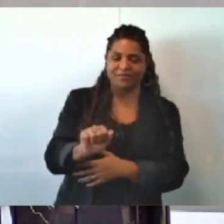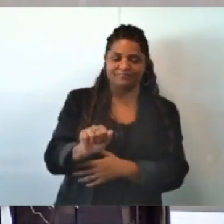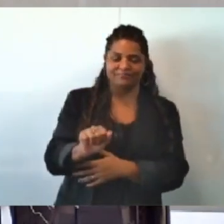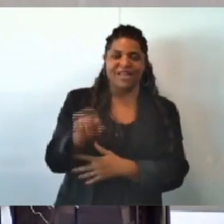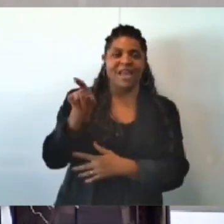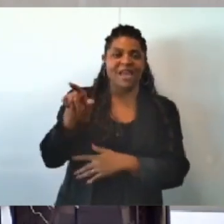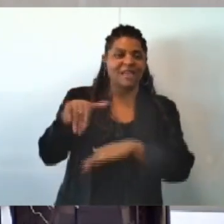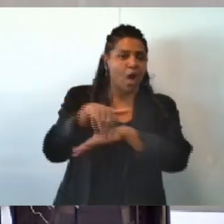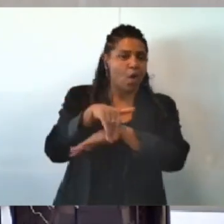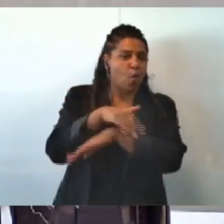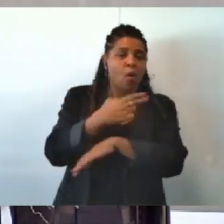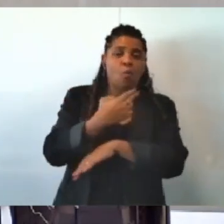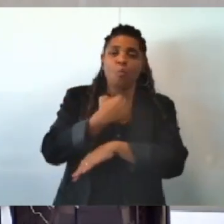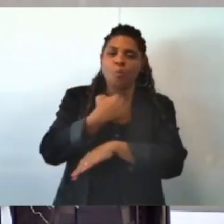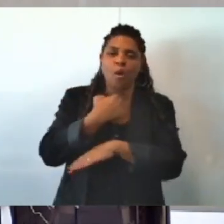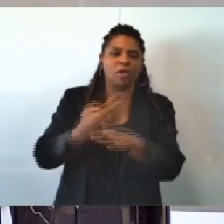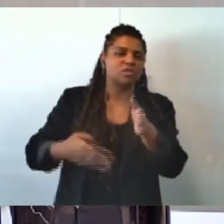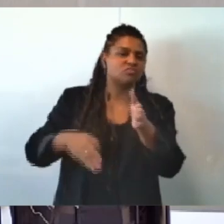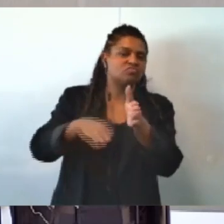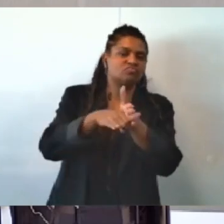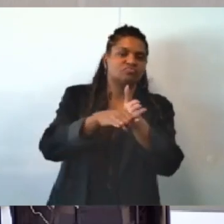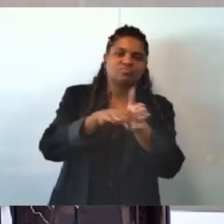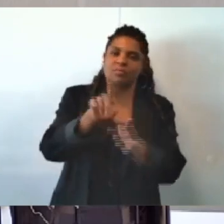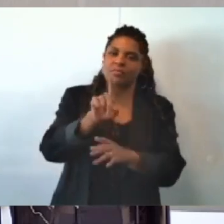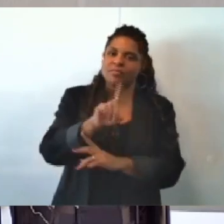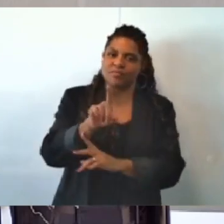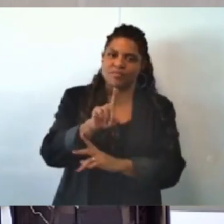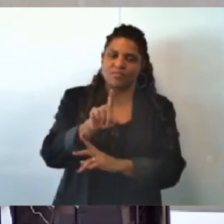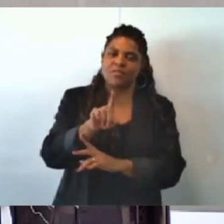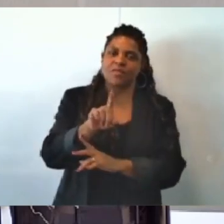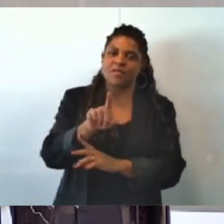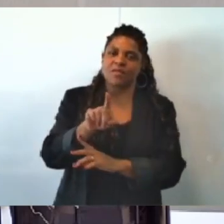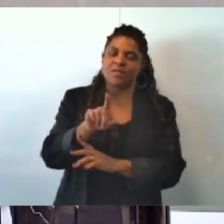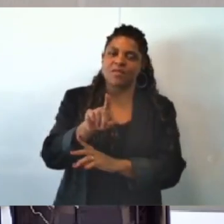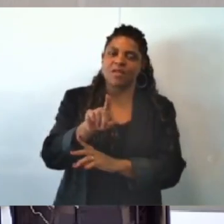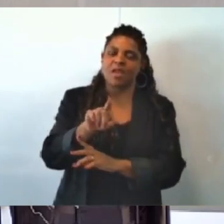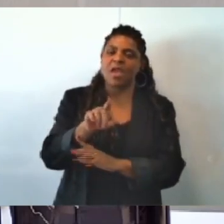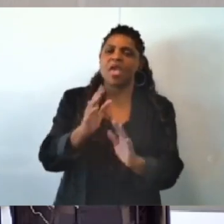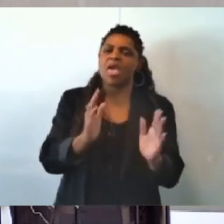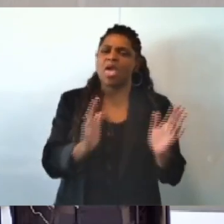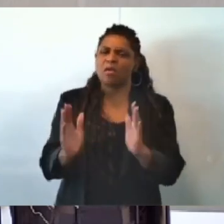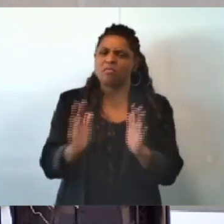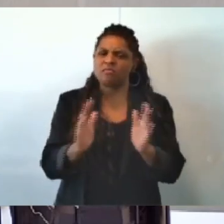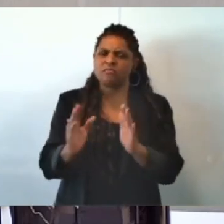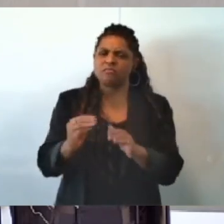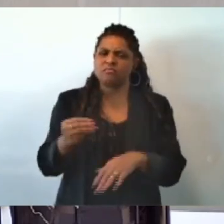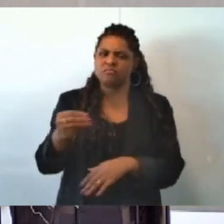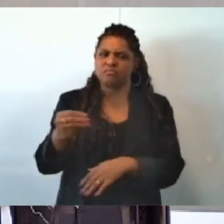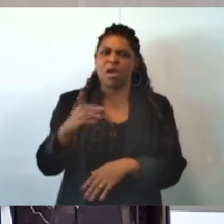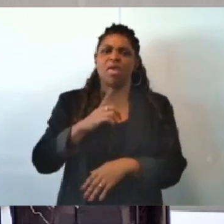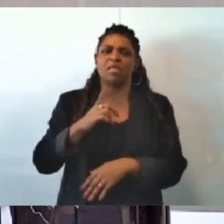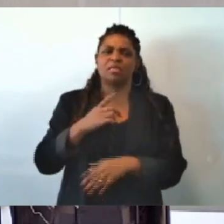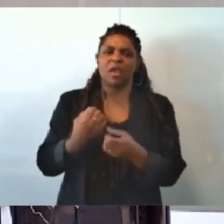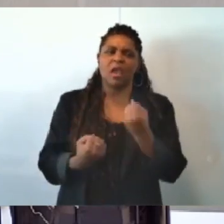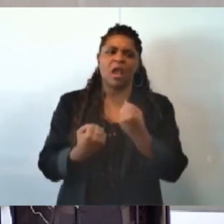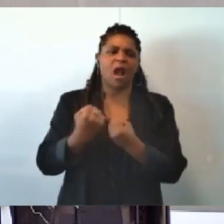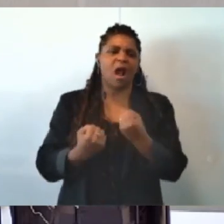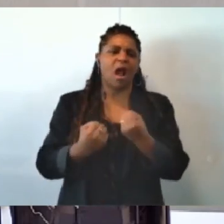estacionar. Nota-se que, nesses dias, as ruas ao entorno ficam veículos estacionados o dia